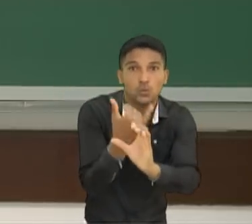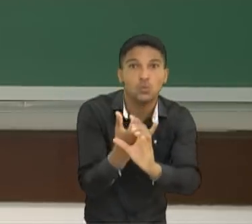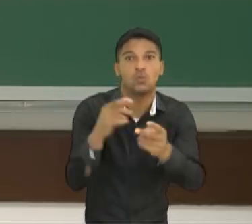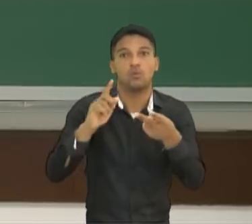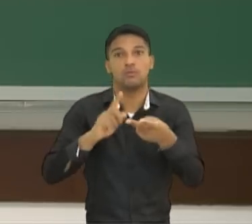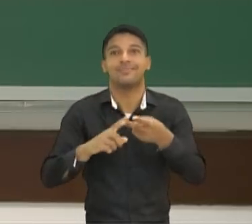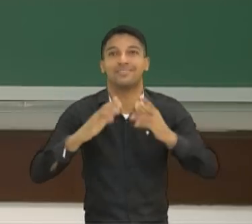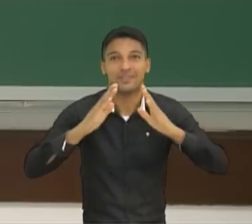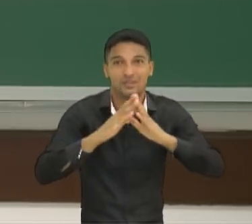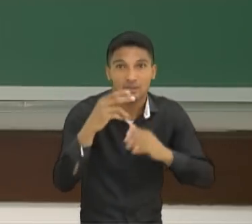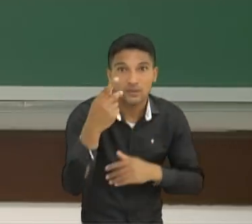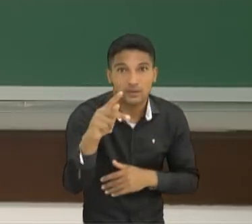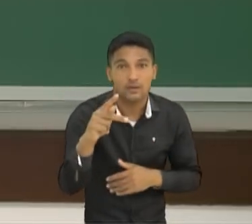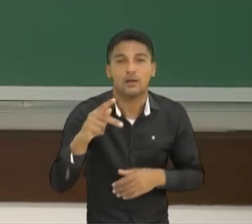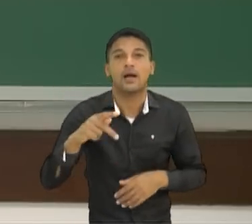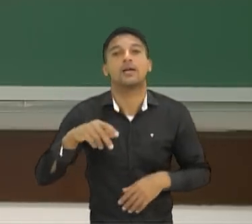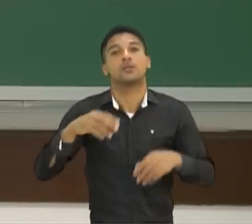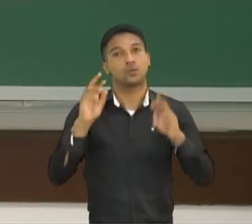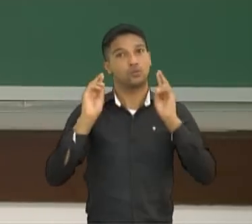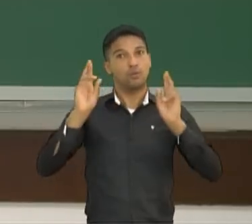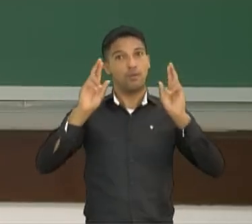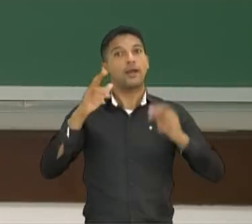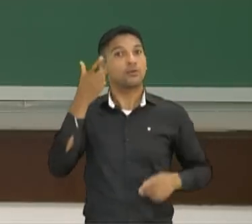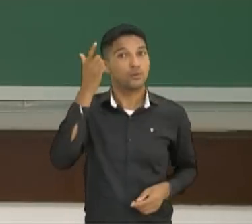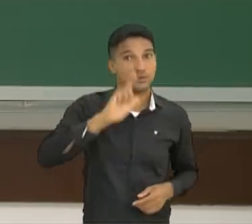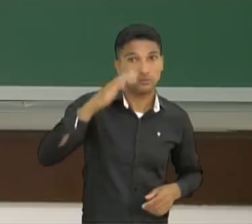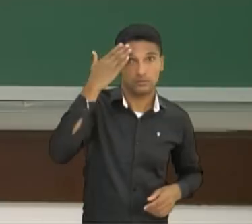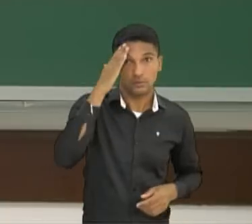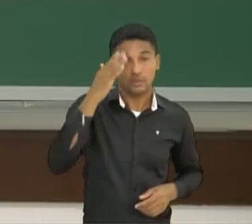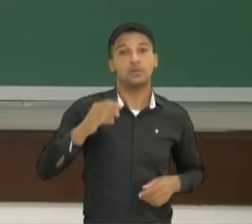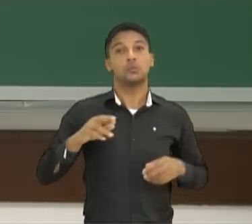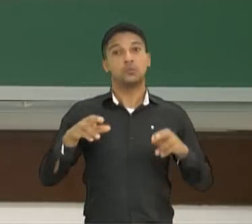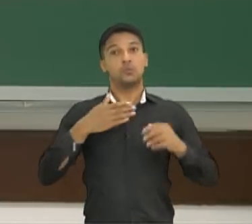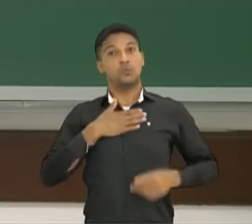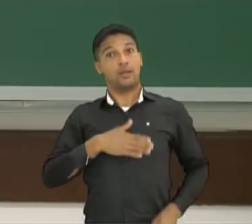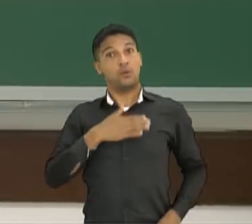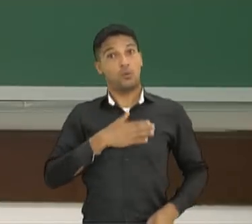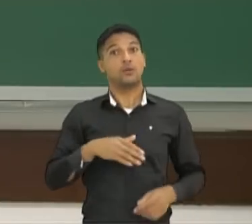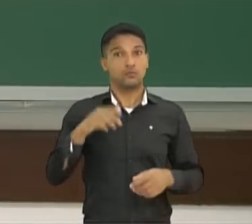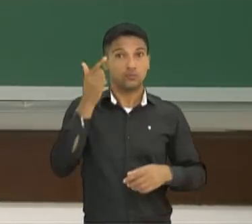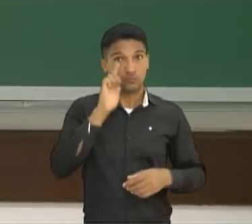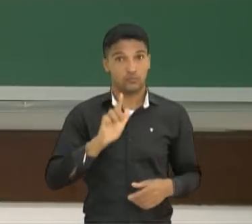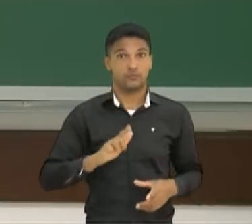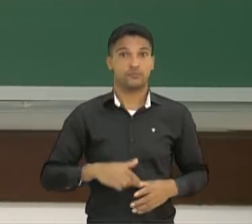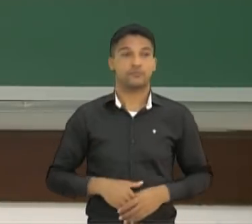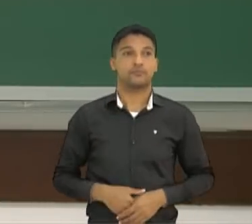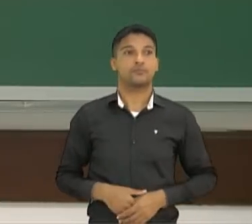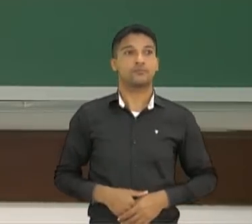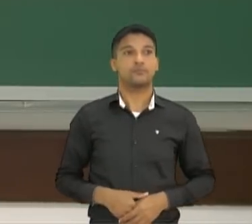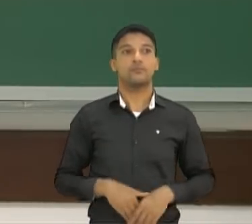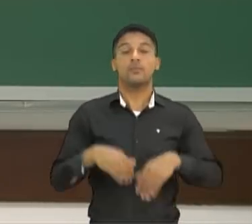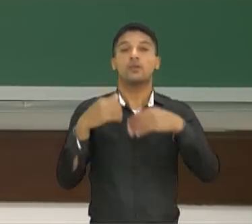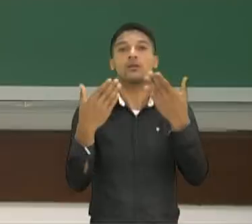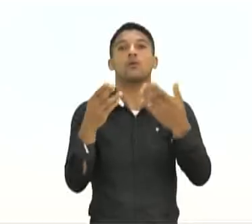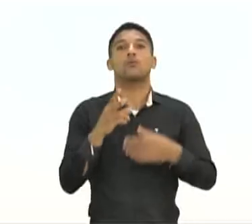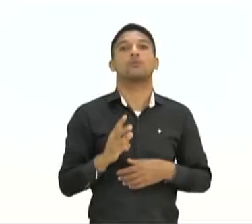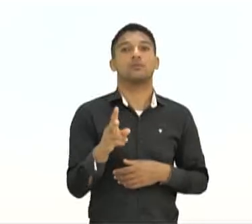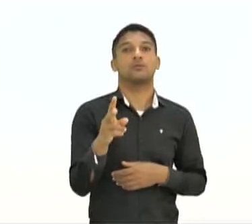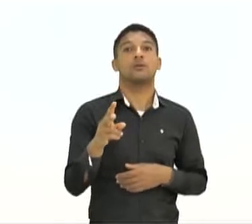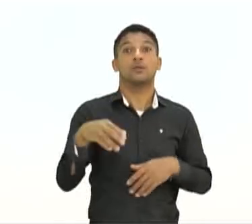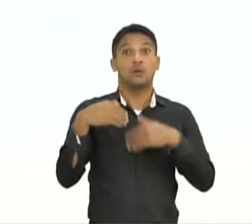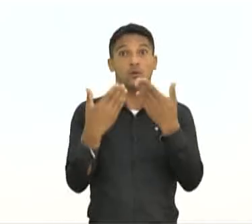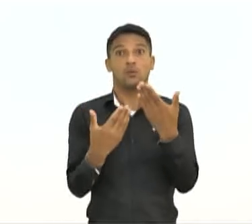casa, tá? Espero que esteja tudo tranquilo, vamos continuar aqui. Olha só, o ato de